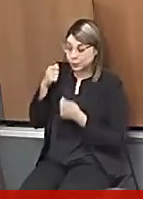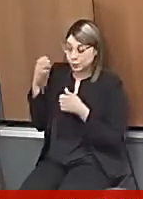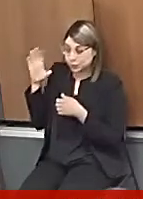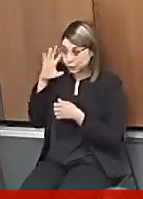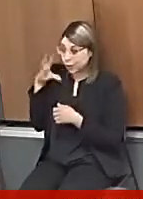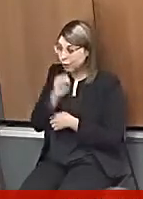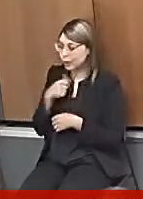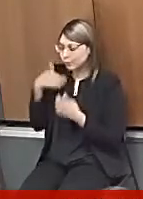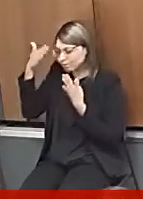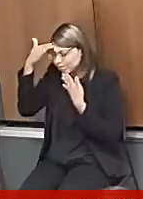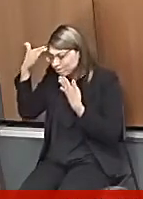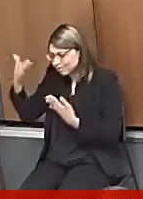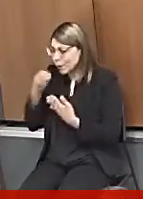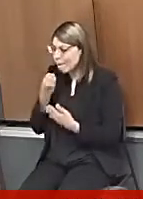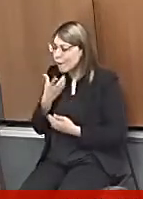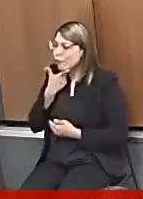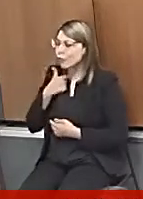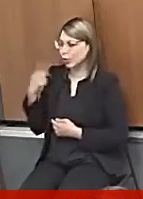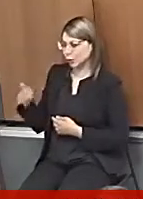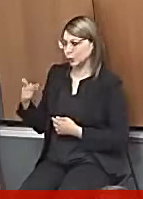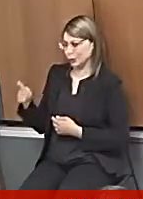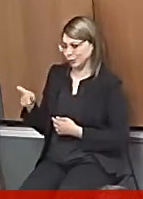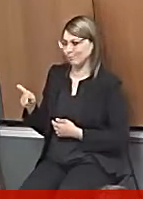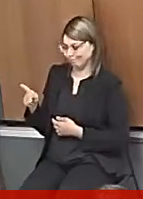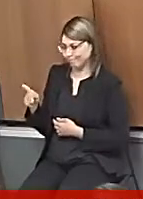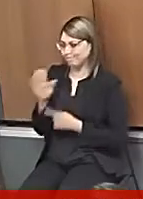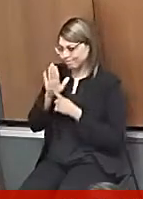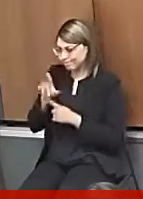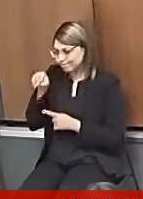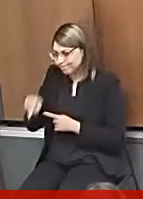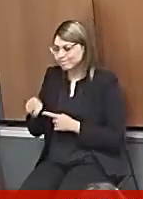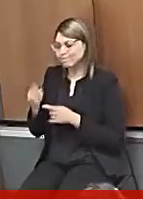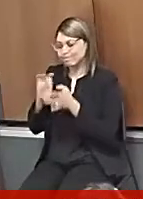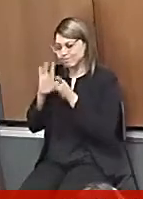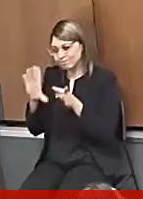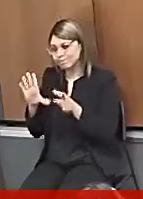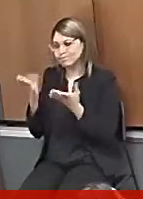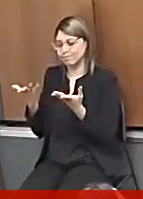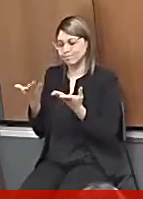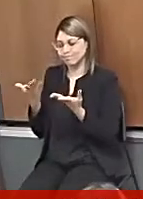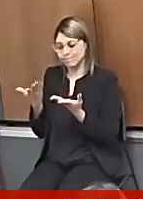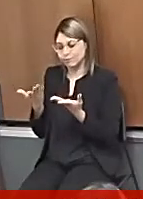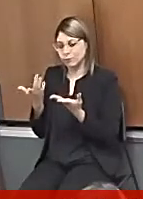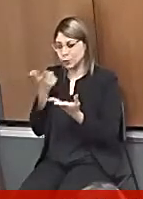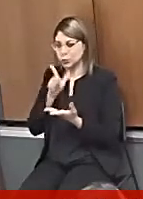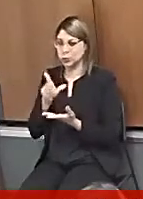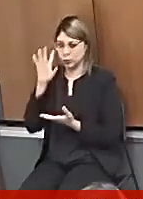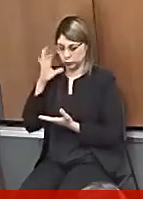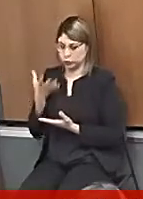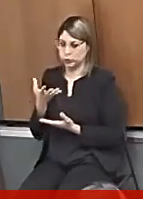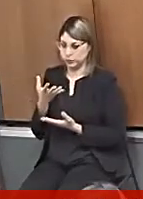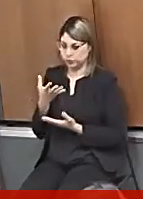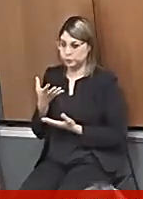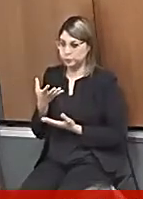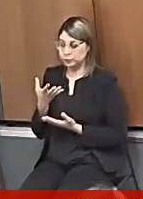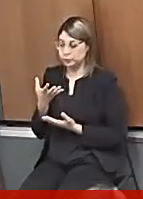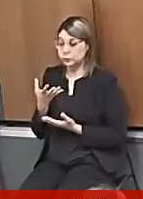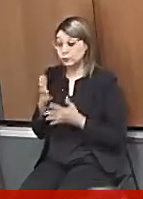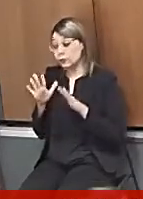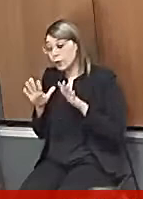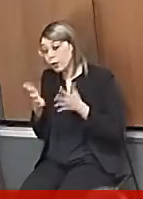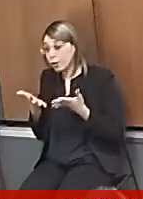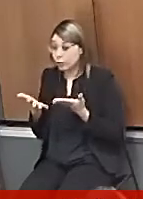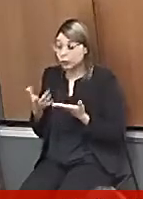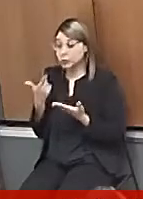e eu agradeço a sua boa vontade também está colocando isso está aberto viu para que isso possa ser resolvido e quem